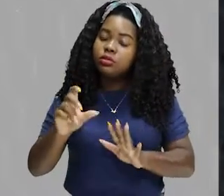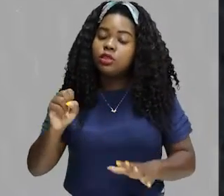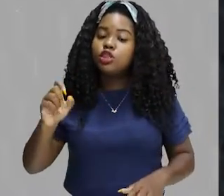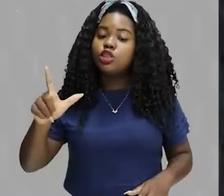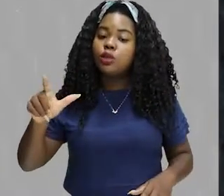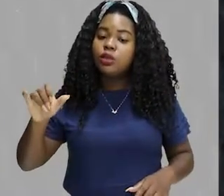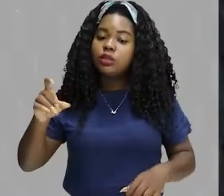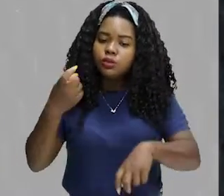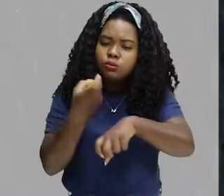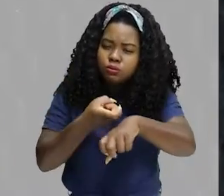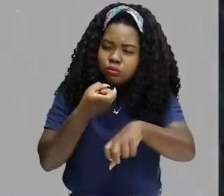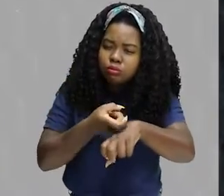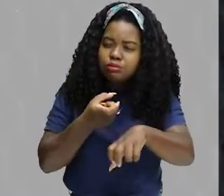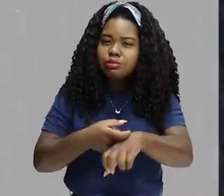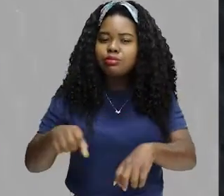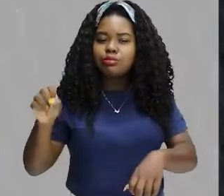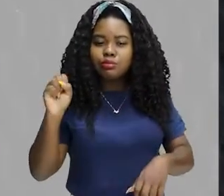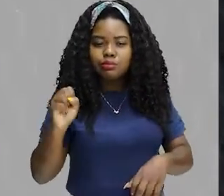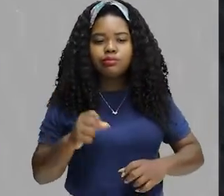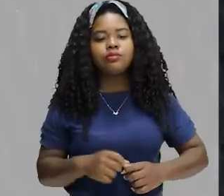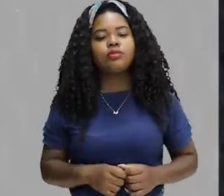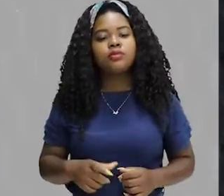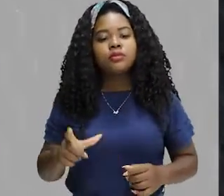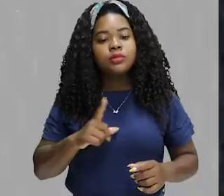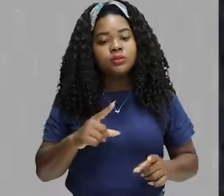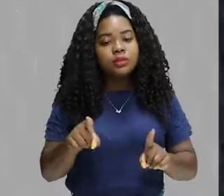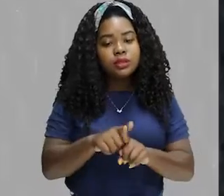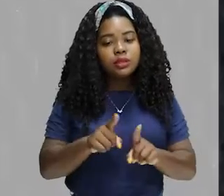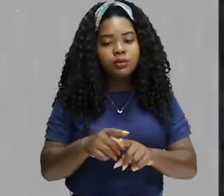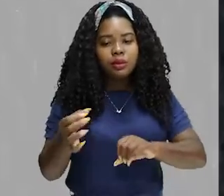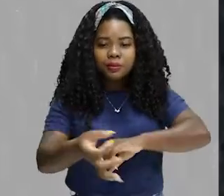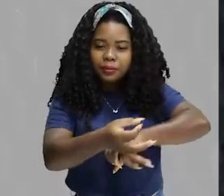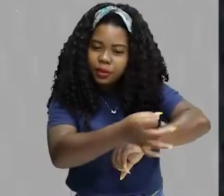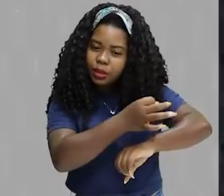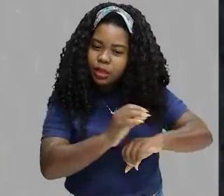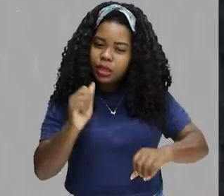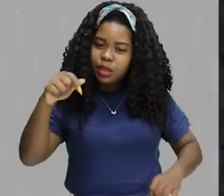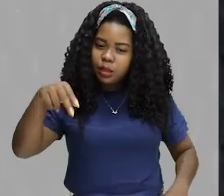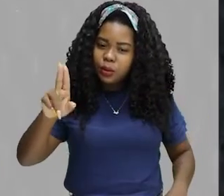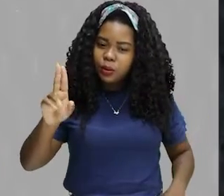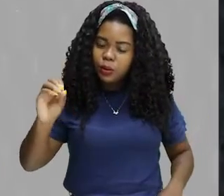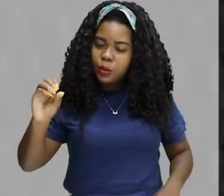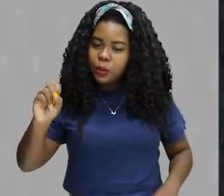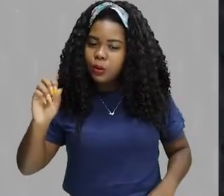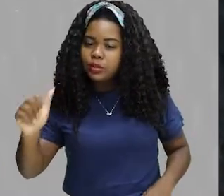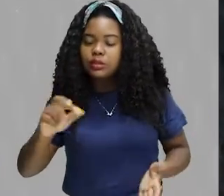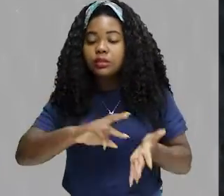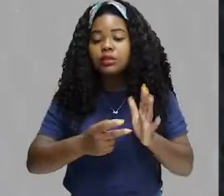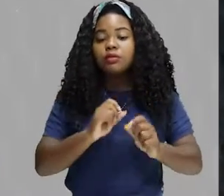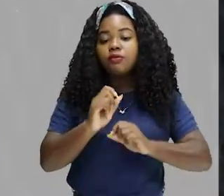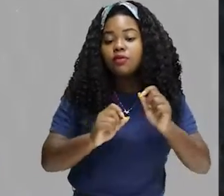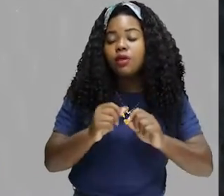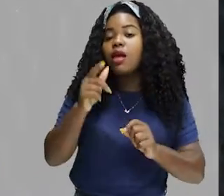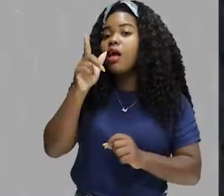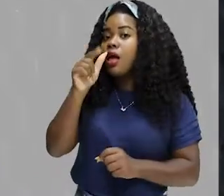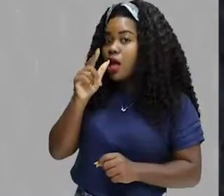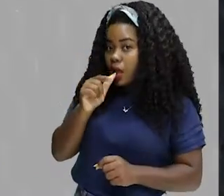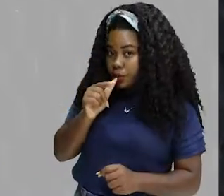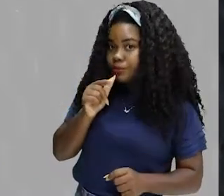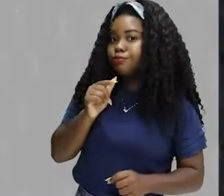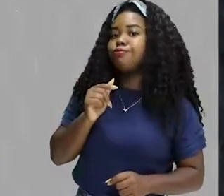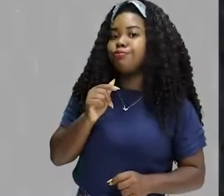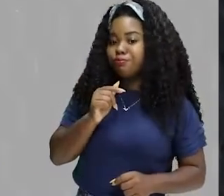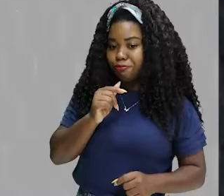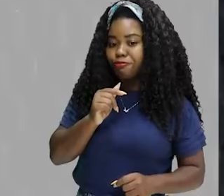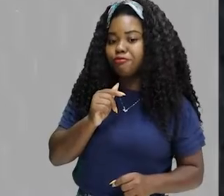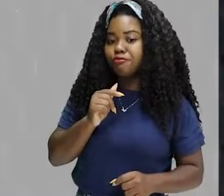Solução aquosa. Aquosa quer dizer água, né? Solução onde o solvente é a água. Então, eu vou usar